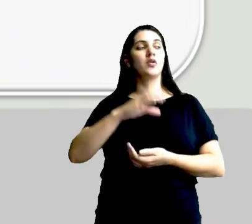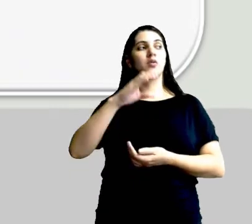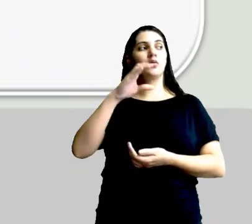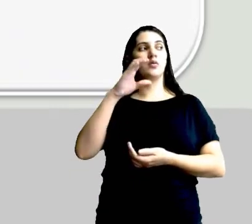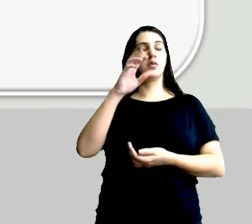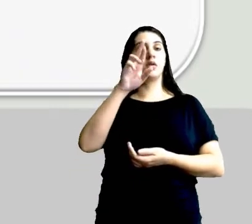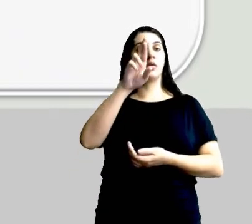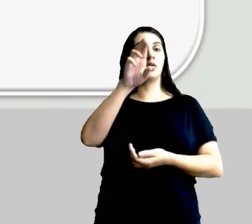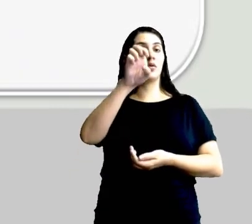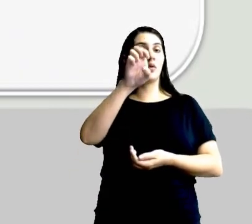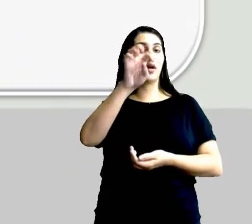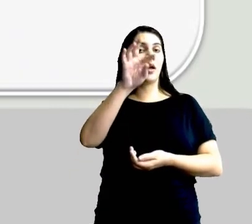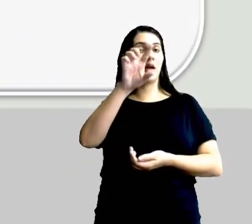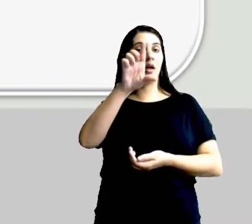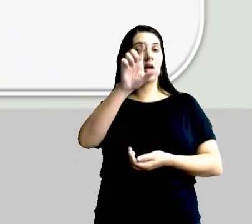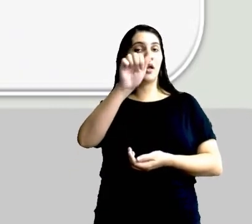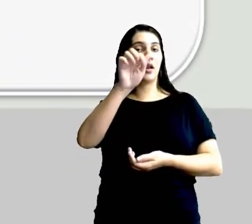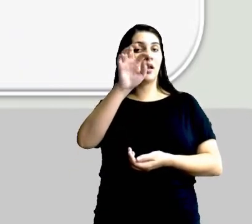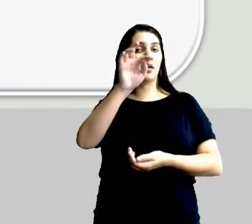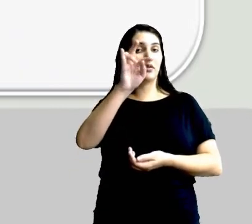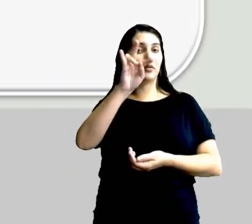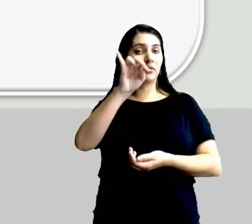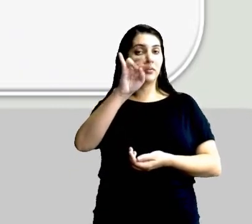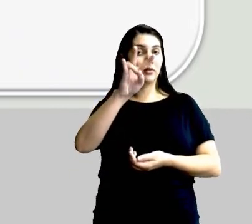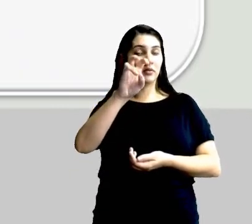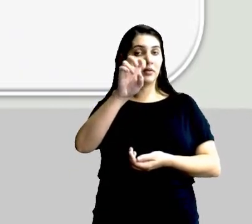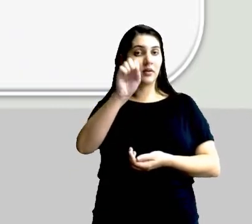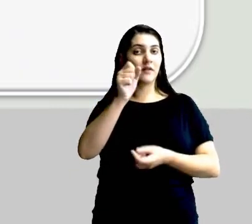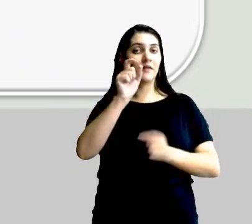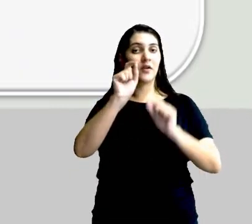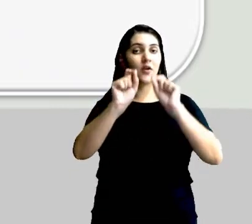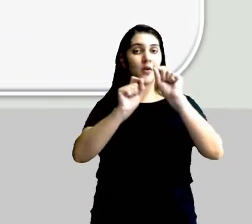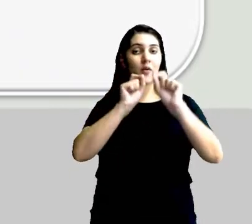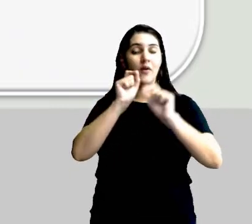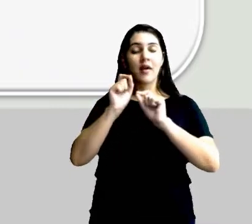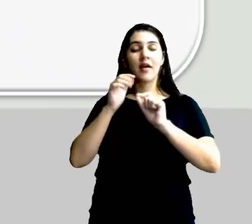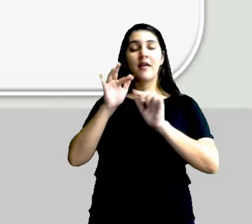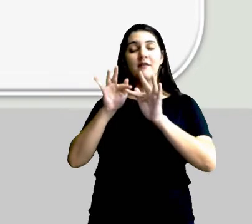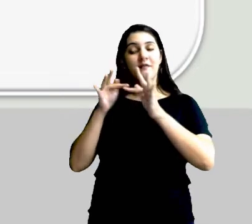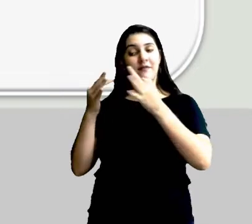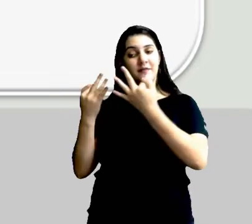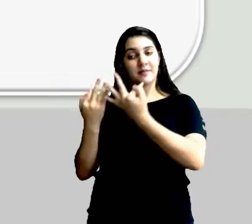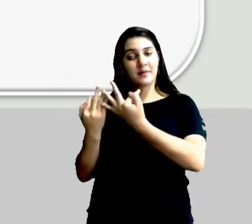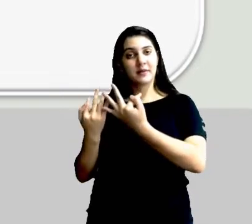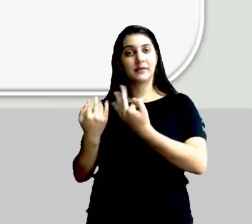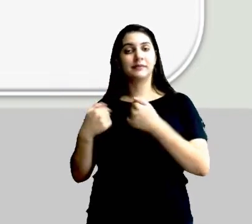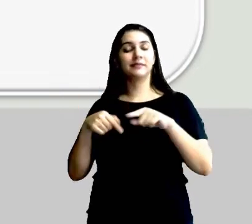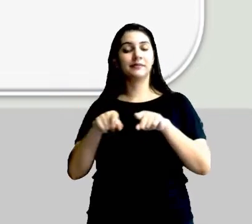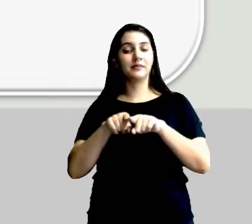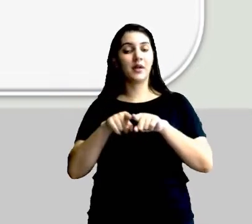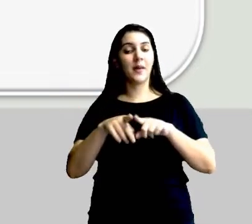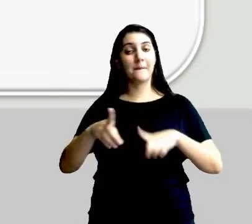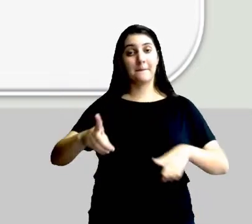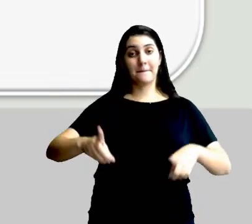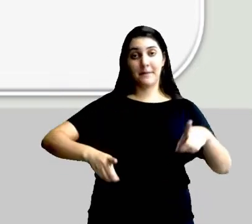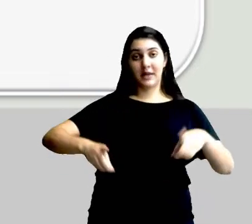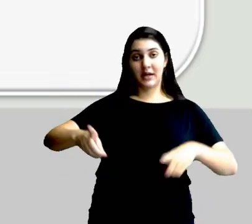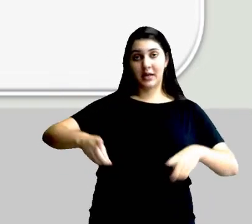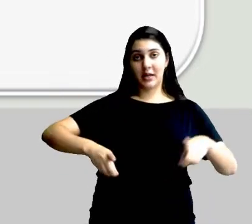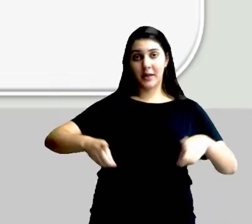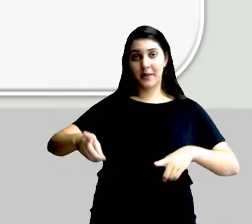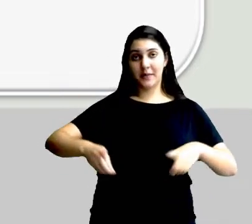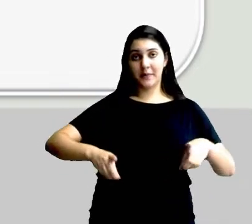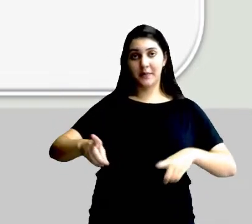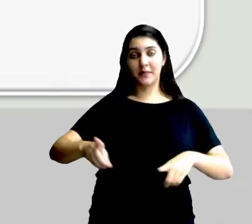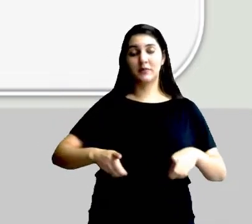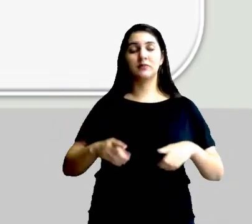uso a palavrinha relatives. Então, relatives para parentes. Primos. Aí, quando eu estiver